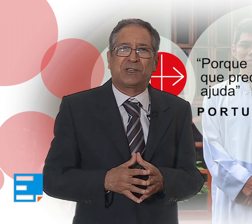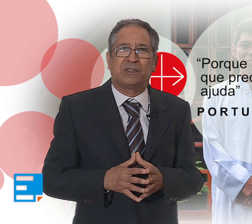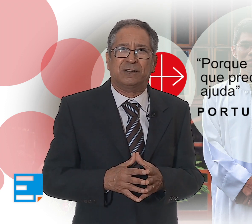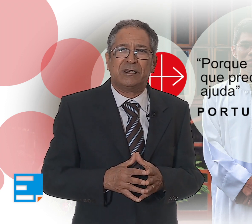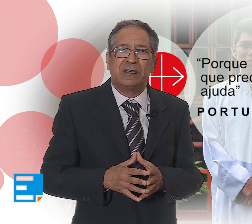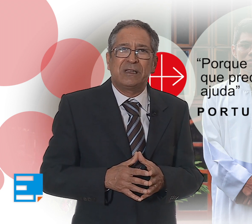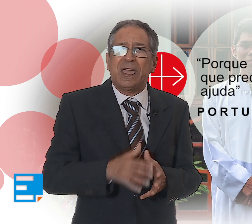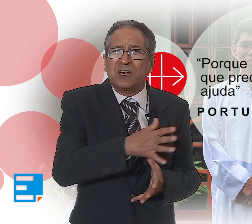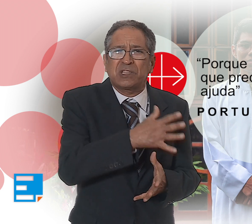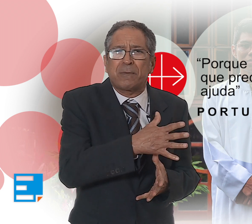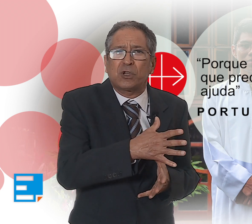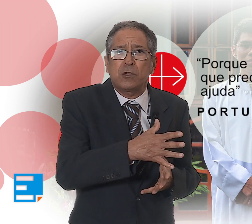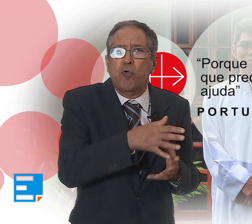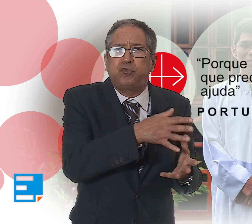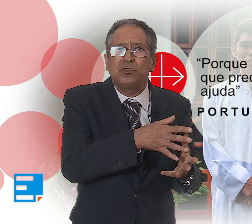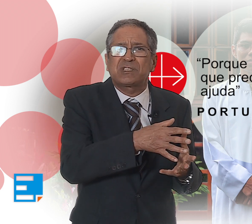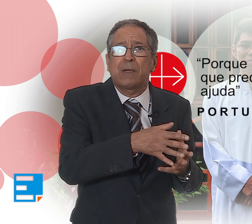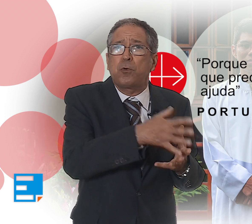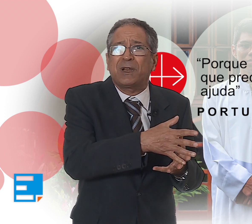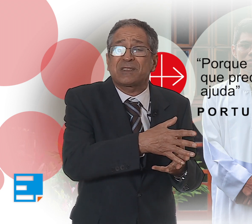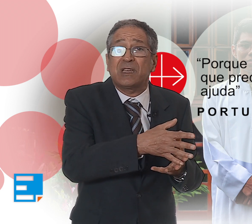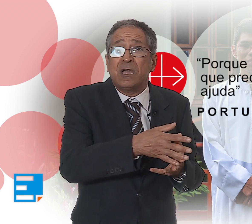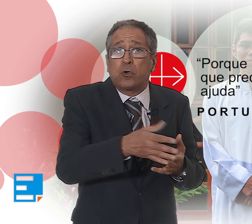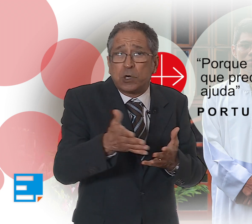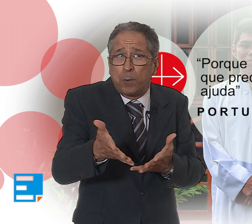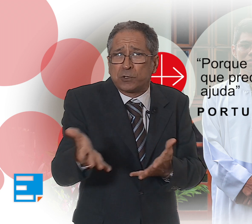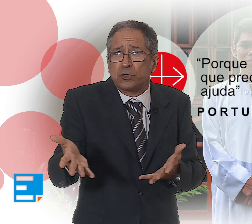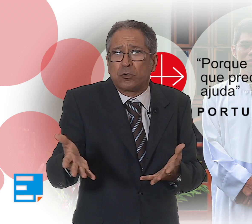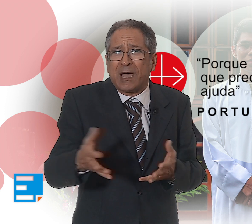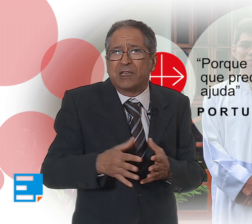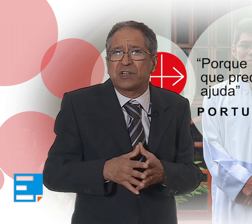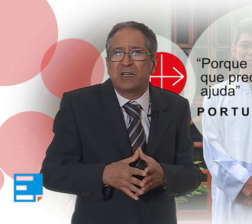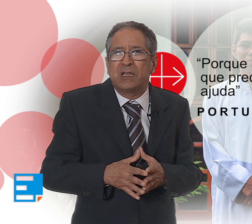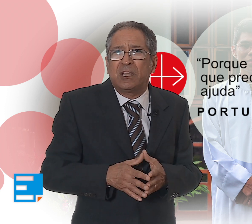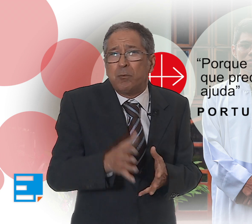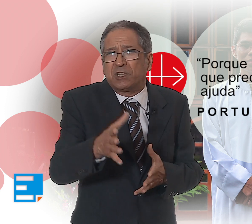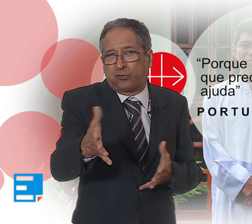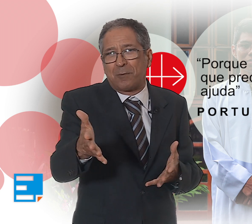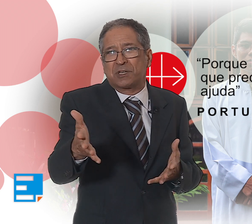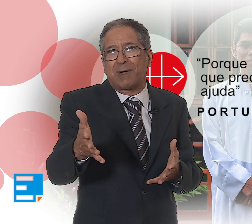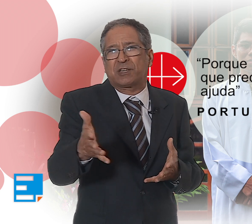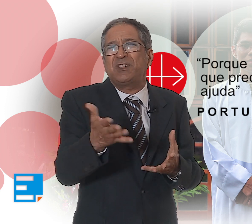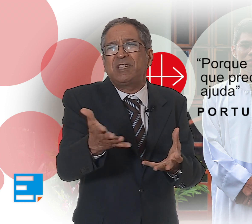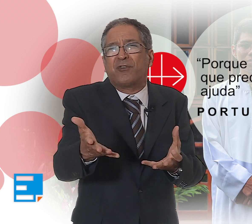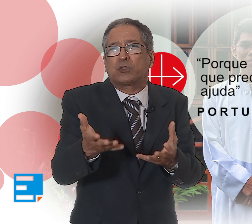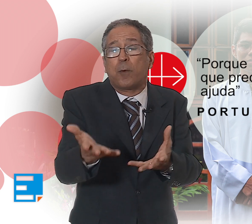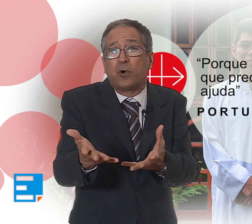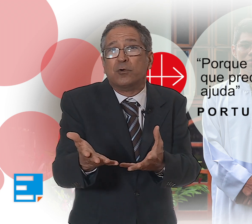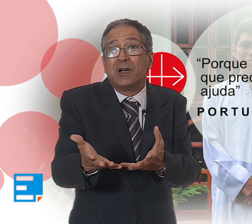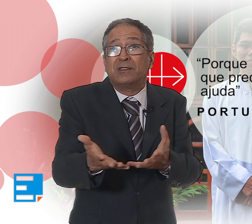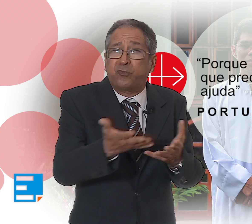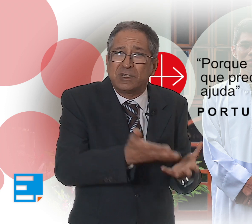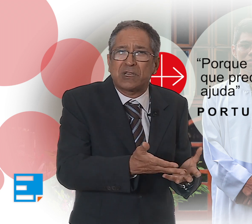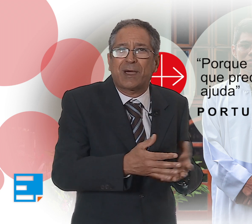do Brasil. A Igreja da Amazónia confunde-se na pobreza com as populações locais. Uma das formas mais visíveis do